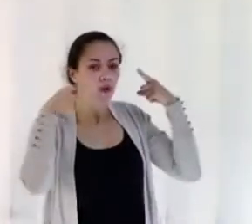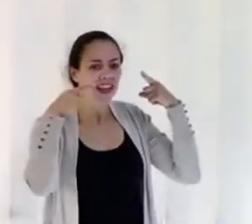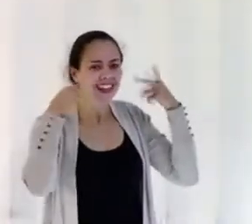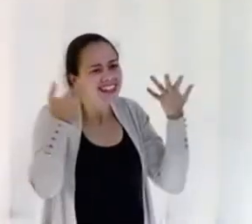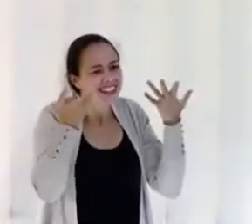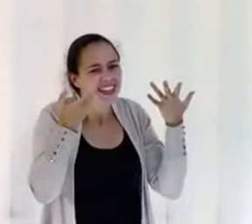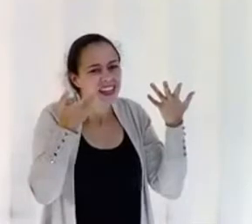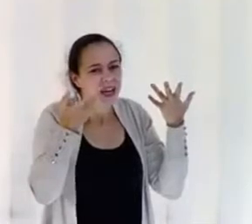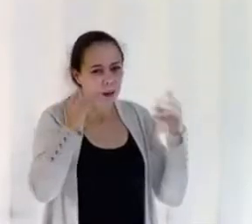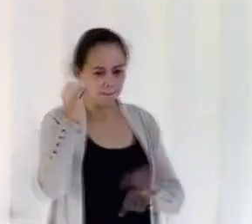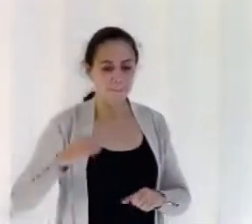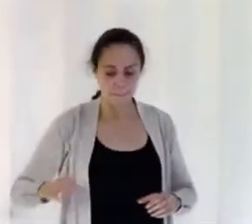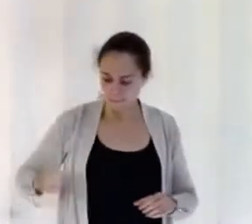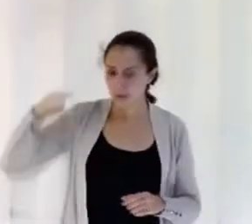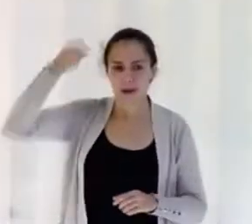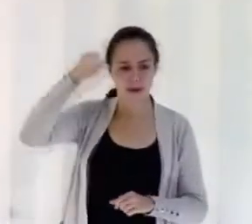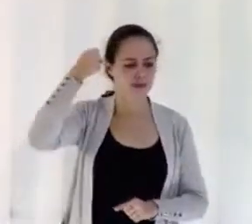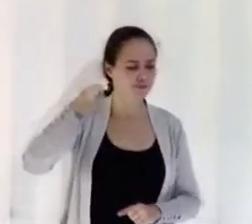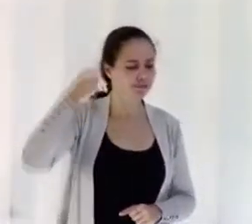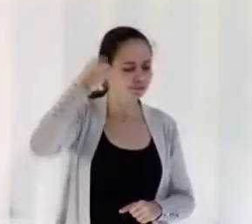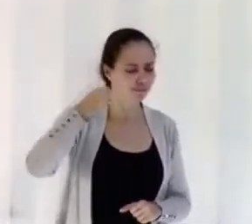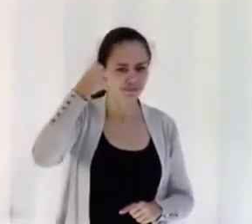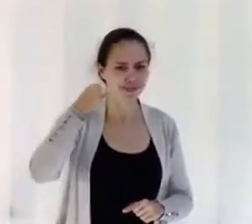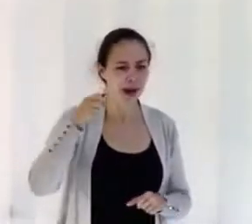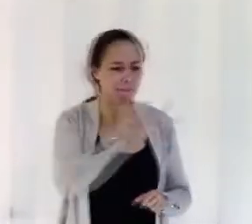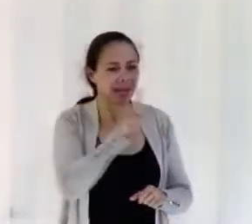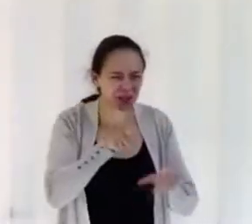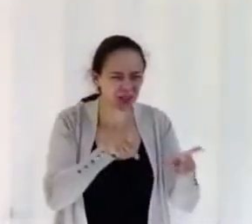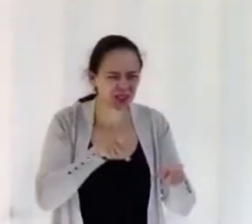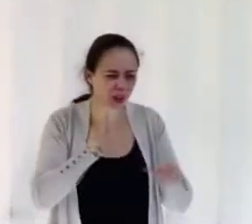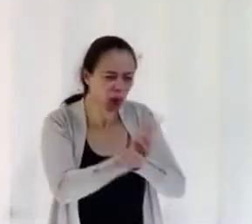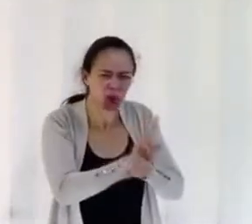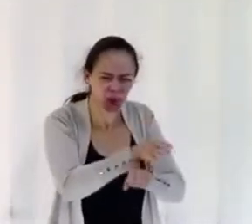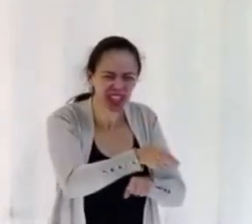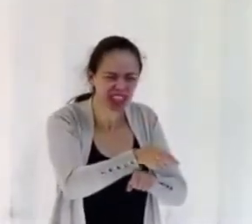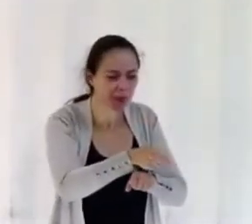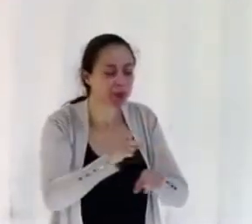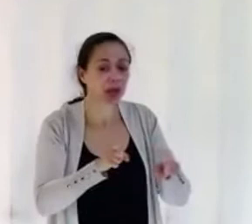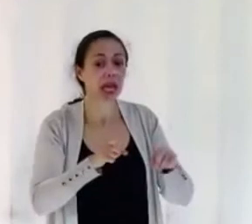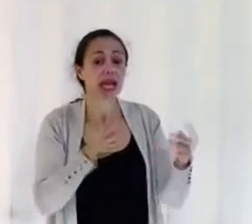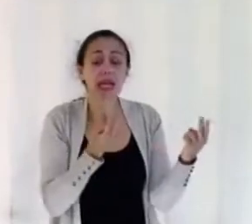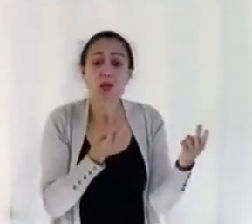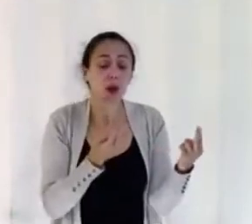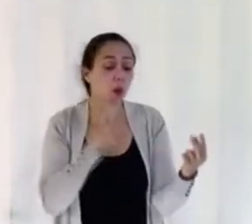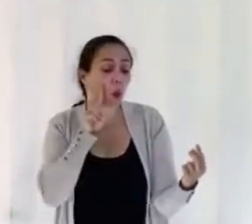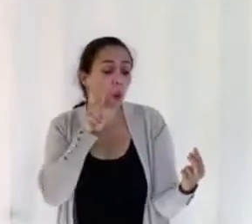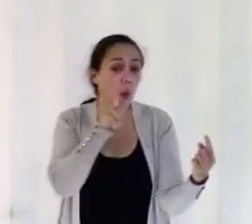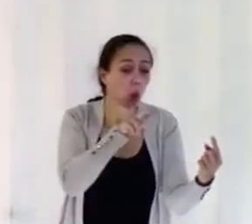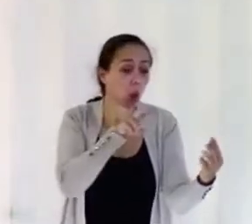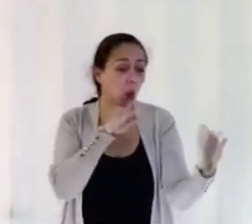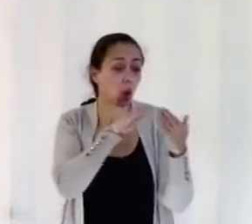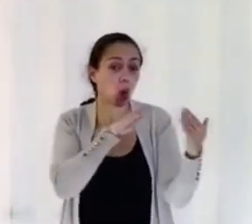nós conseguiremos entender o caráter, entender os interesses, as debilidades, entender as